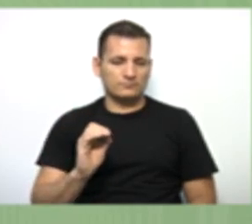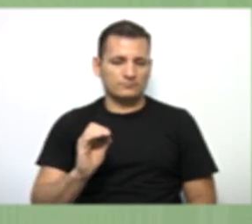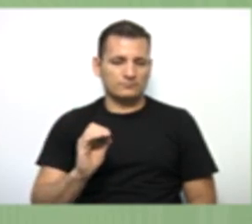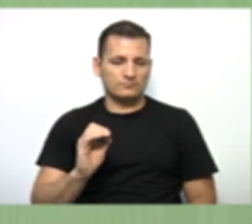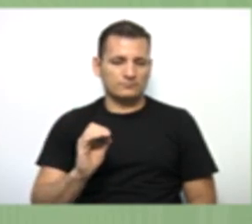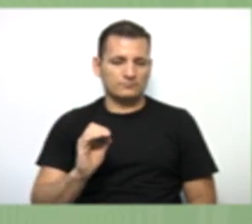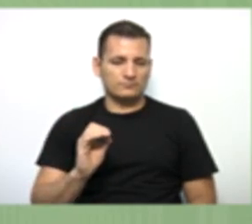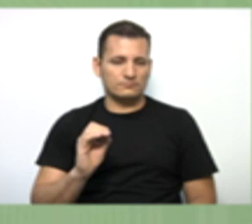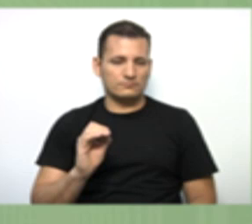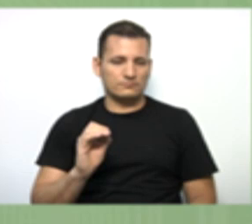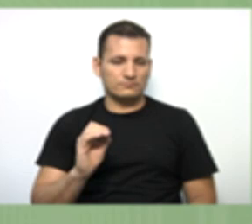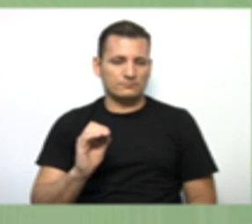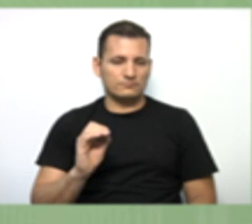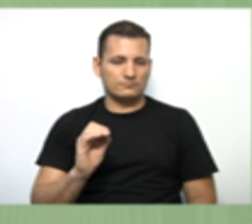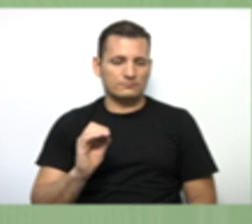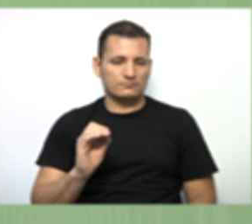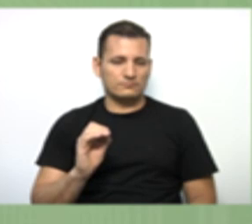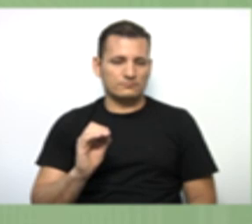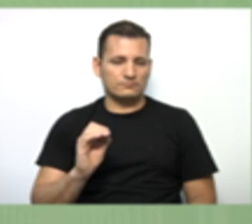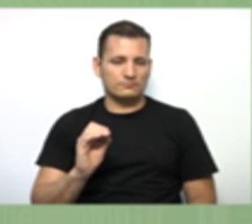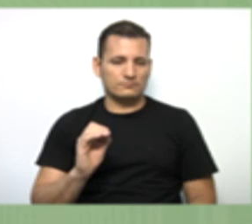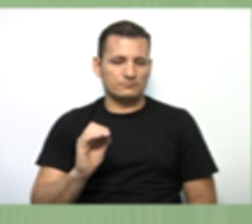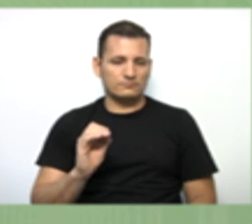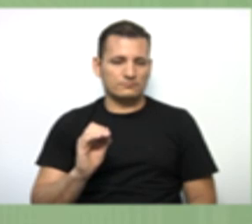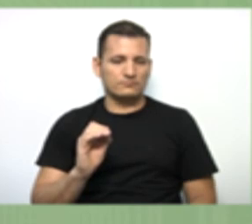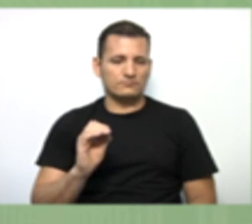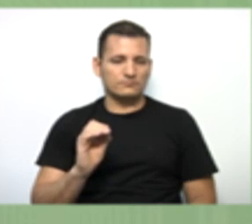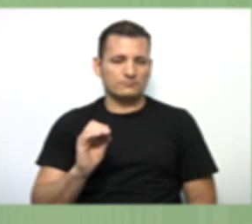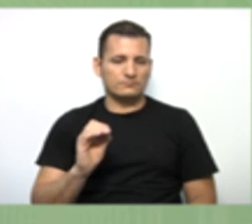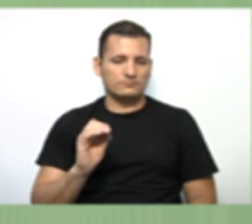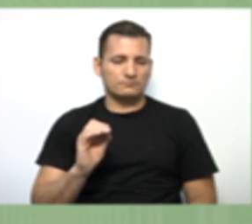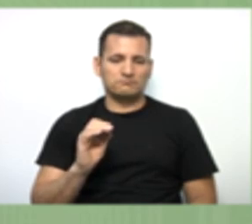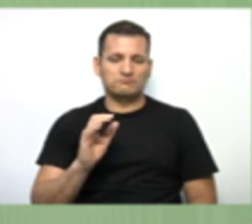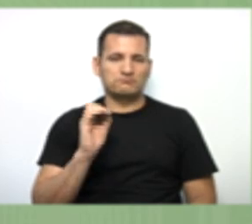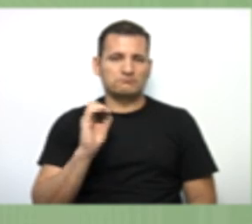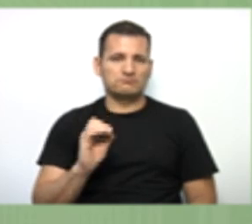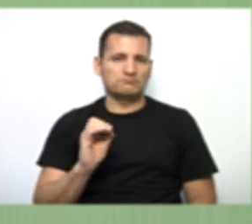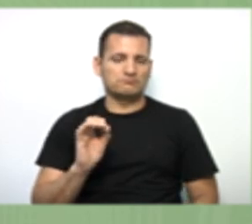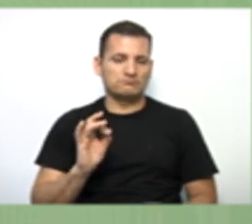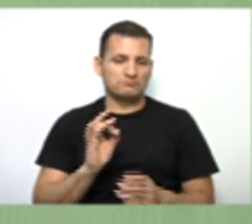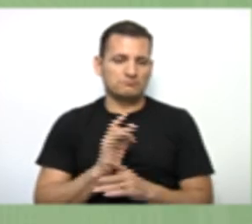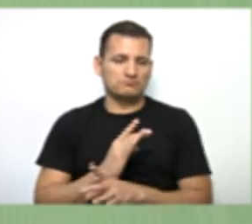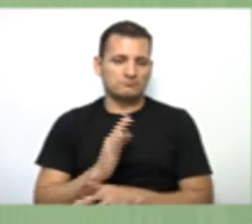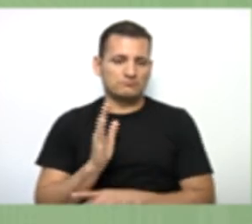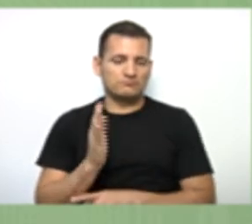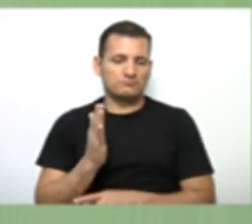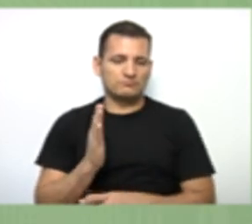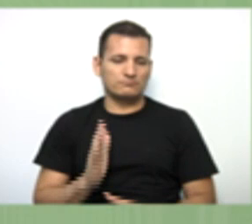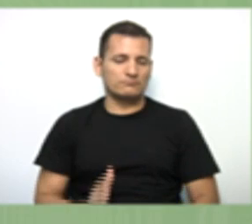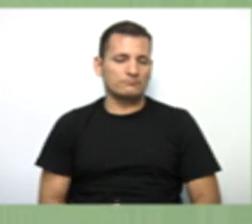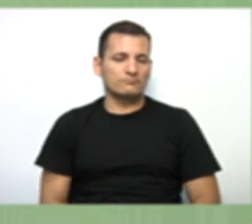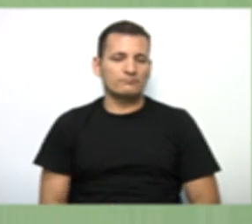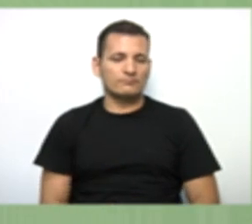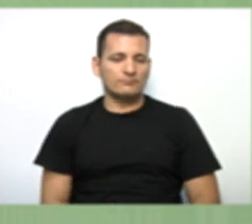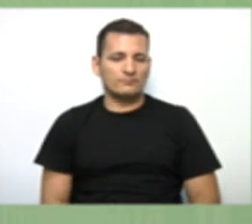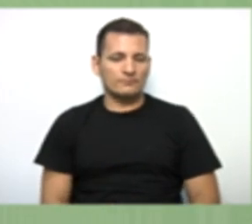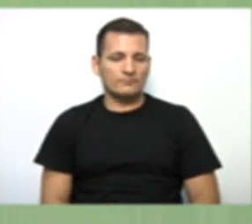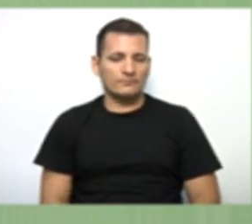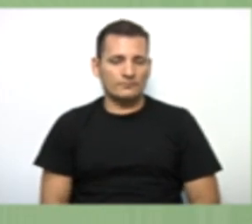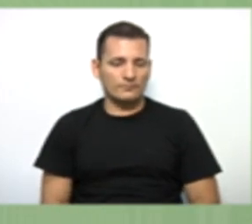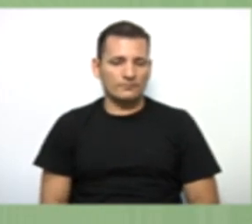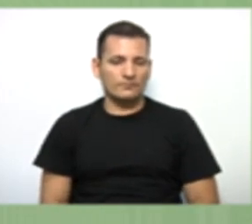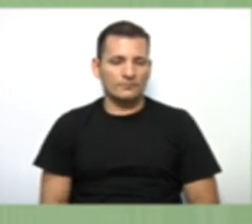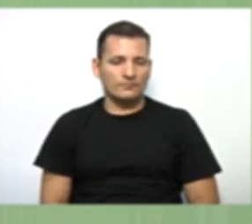divisão? Não consigo dividir esse número por 2? Eu não consigo, porque já acabou. É o mínimo necessário. Não consigo mais dividir por 2. 1 por 2, não consigo